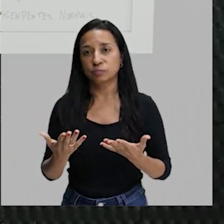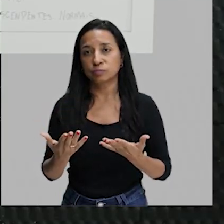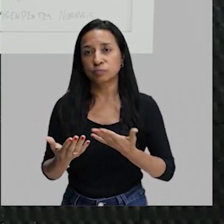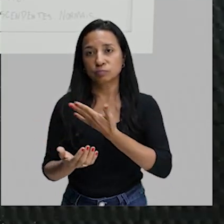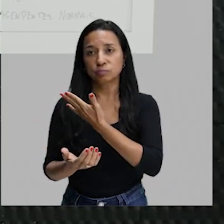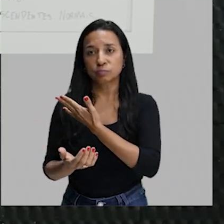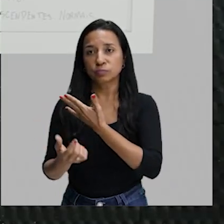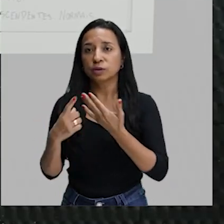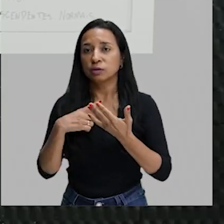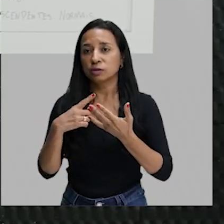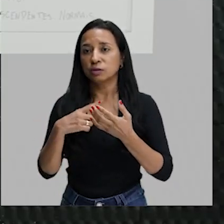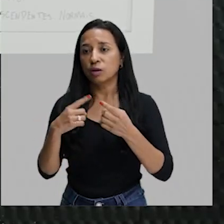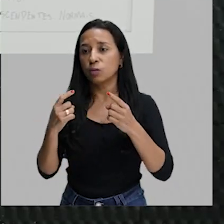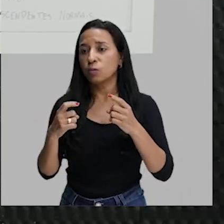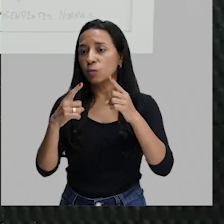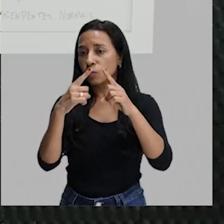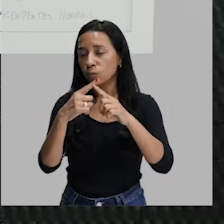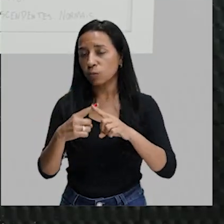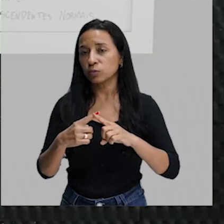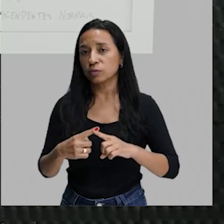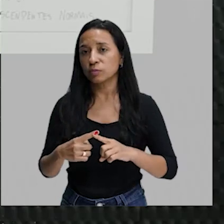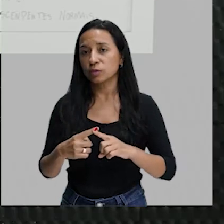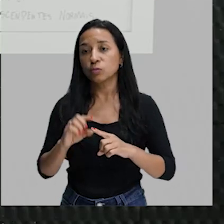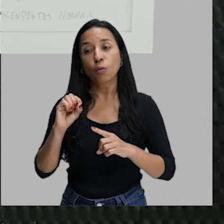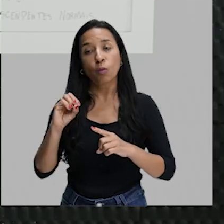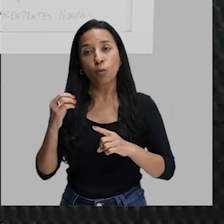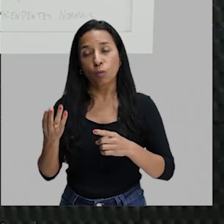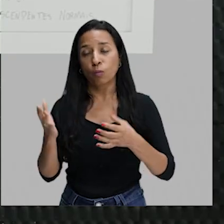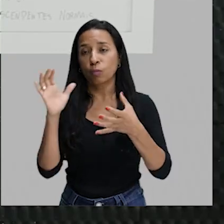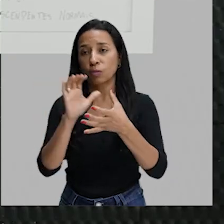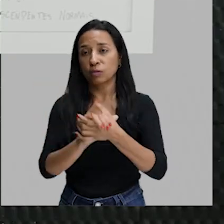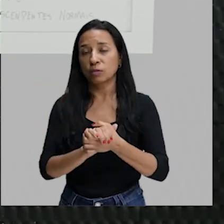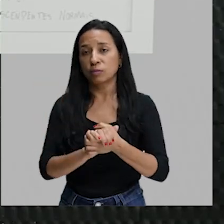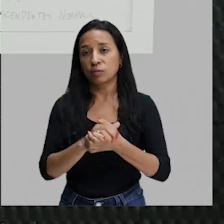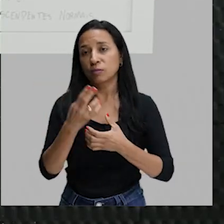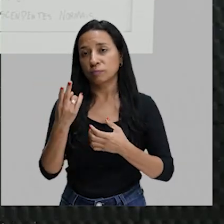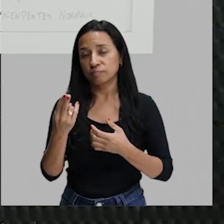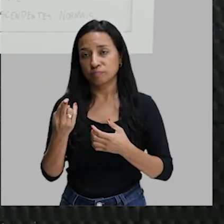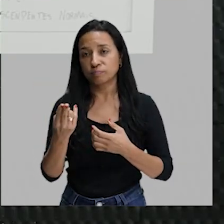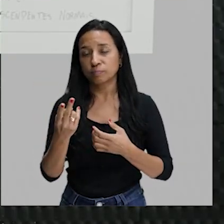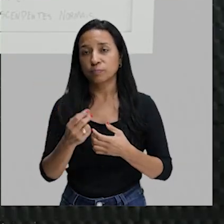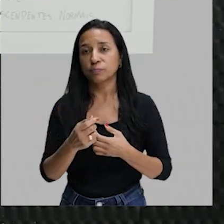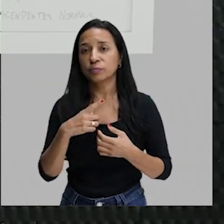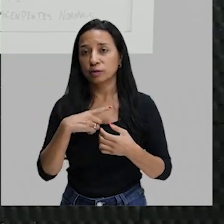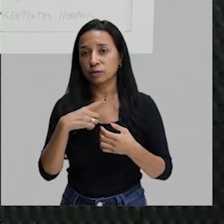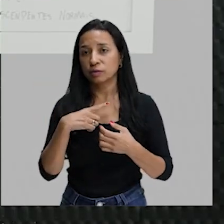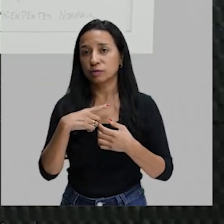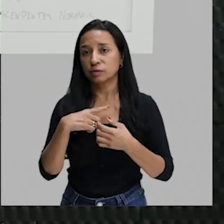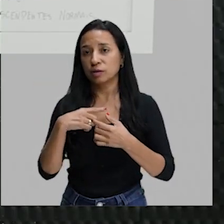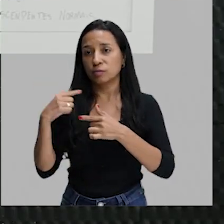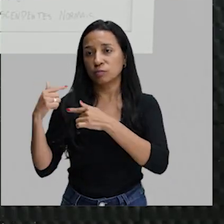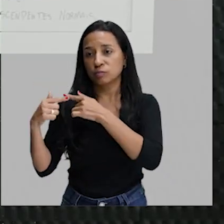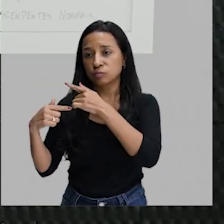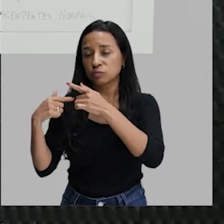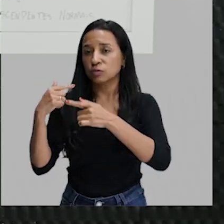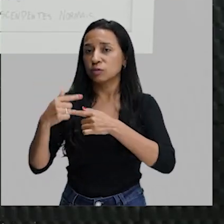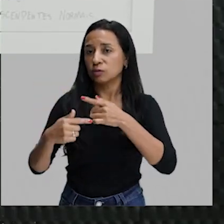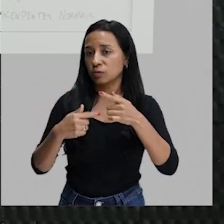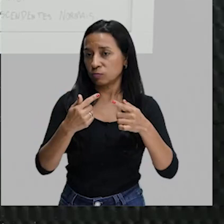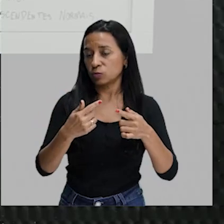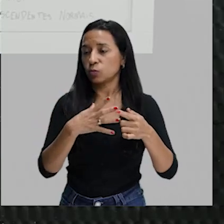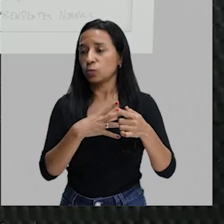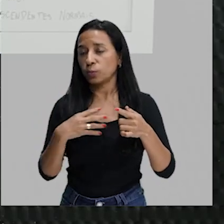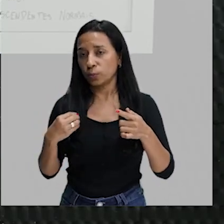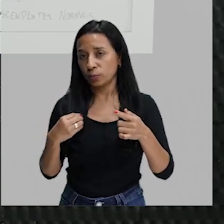nós temos um cruzamento, ou casamento, que é a mesma coisa. E aqui nós temos a descendência desse